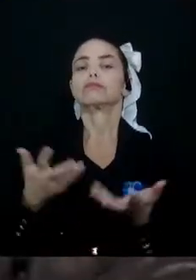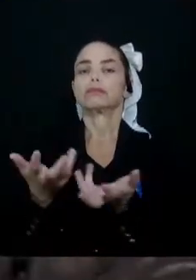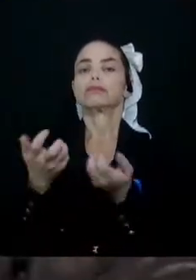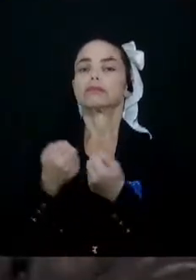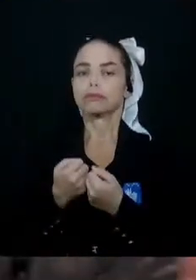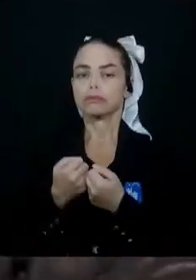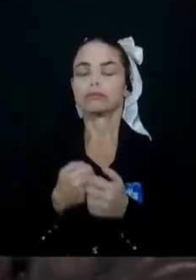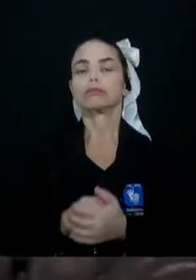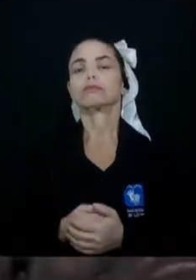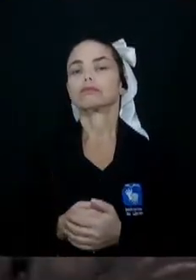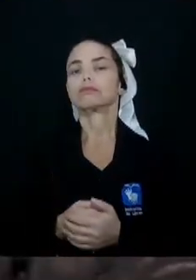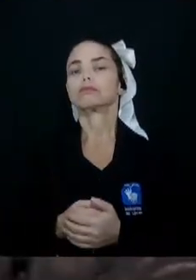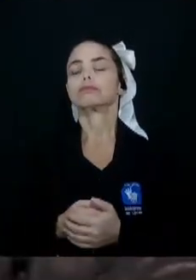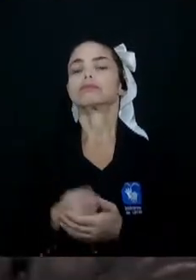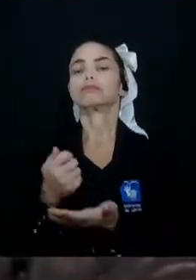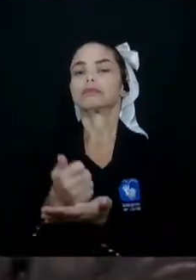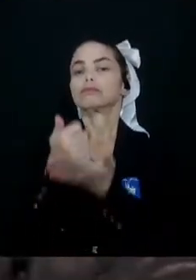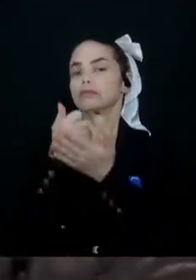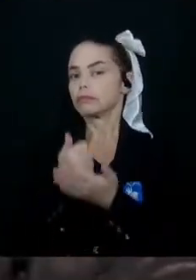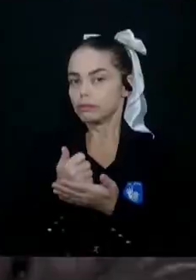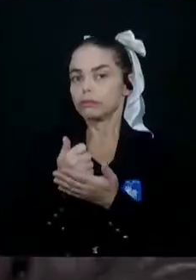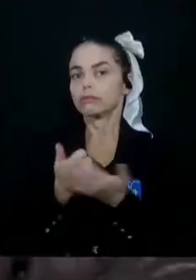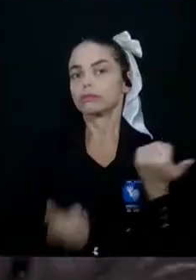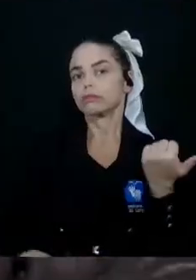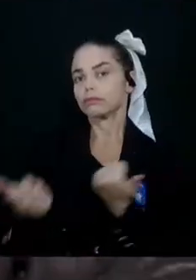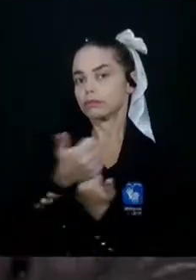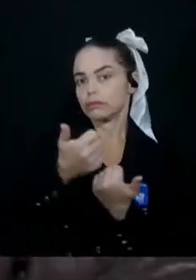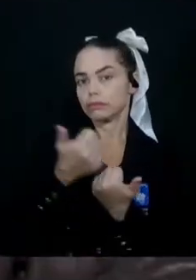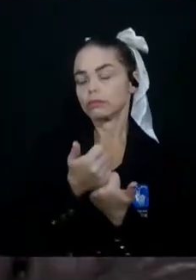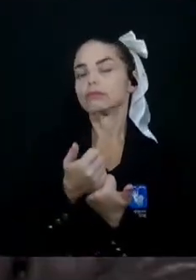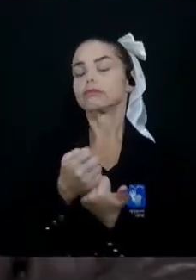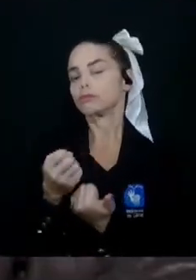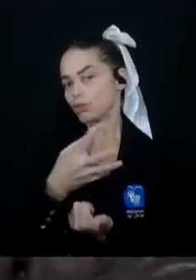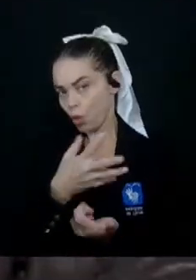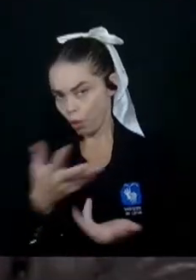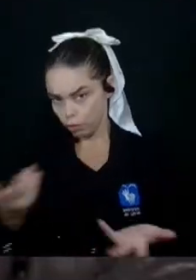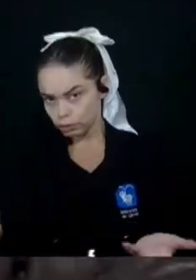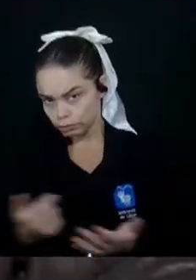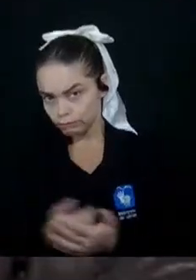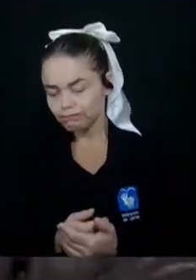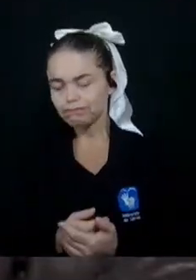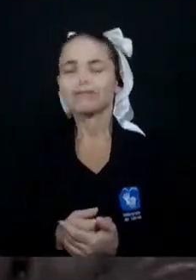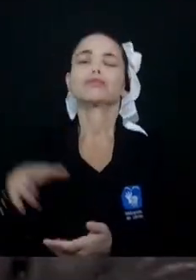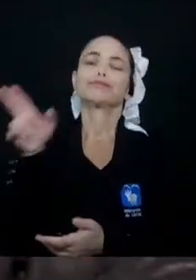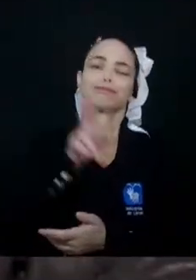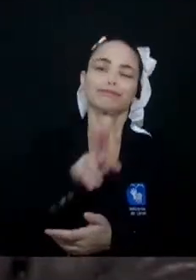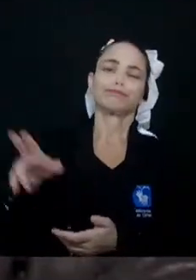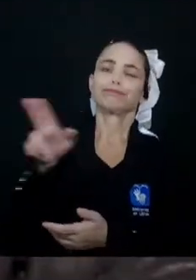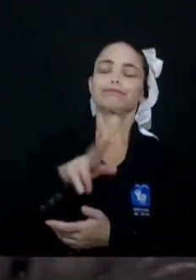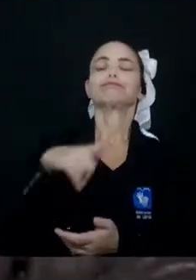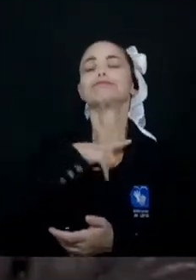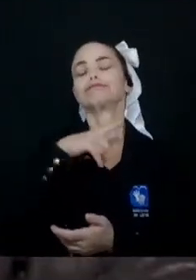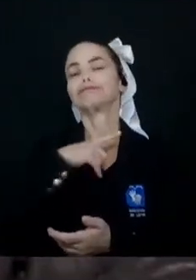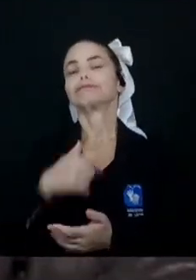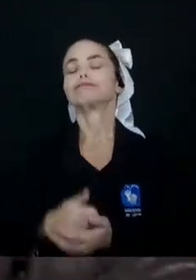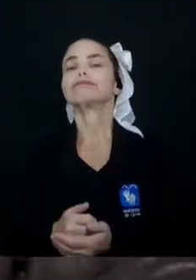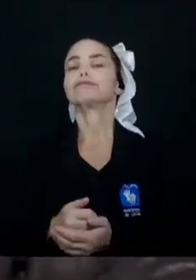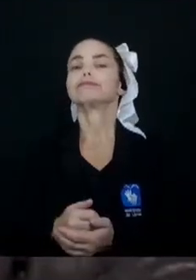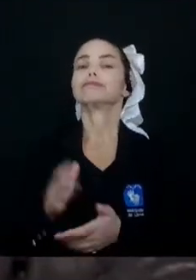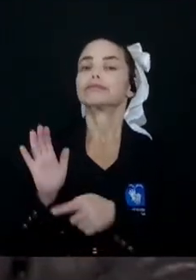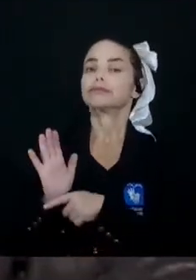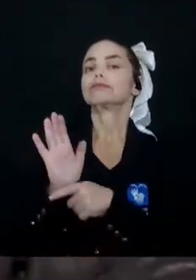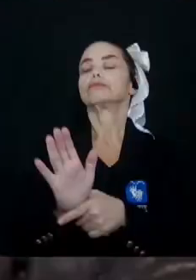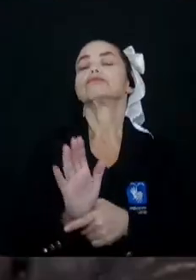que a Câmara está substituindo, tem bastante utilidade ainda, e vão servir, obviamente, para que a Prefeitura